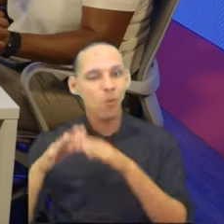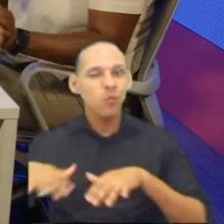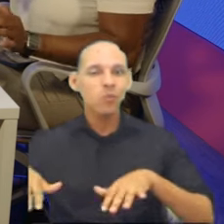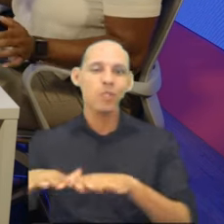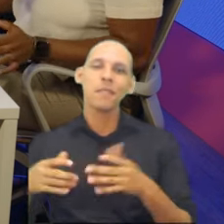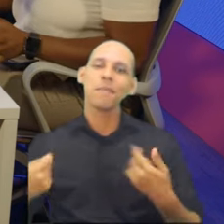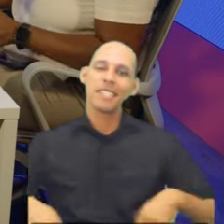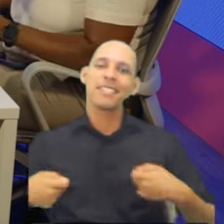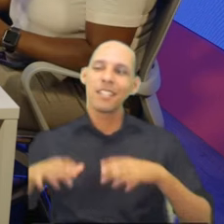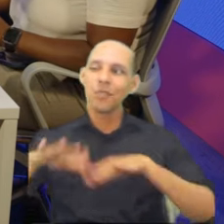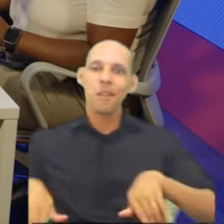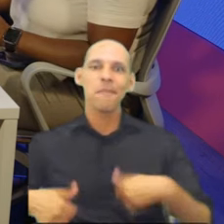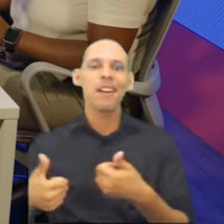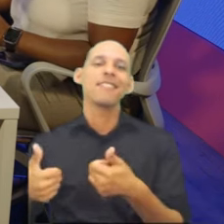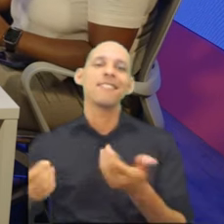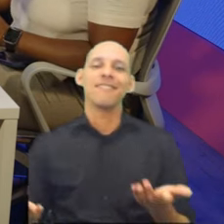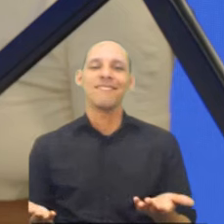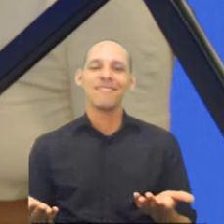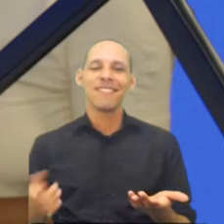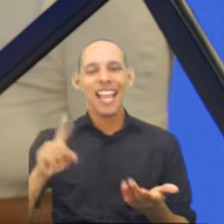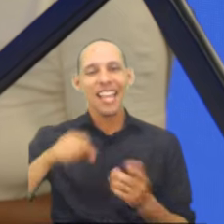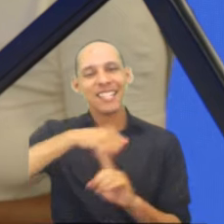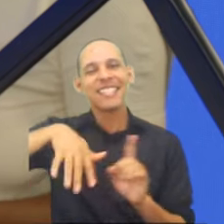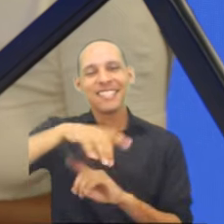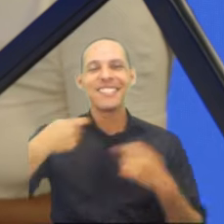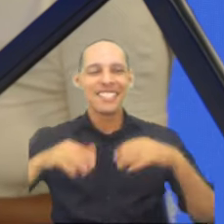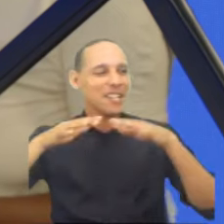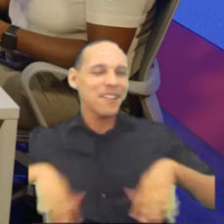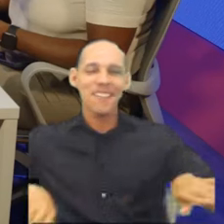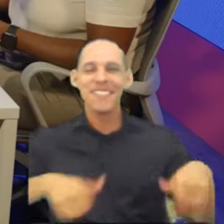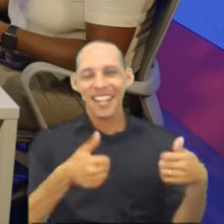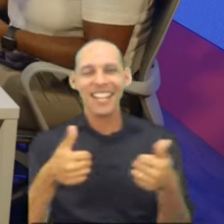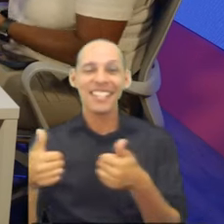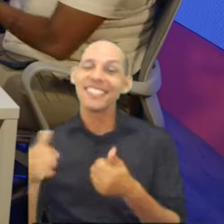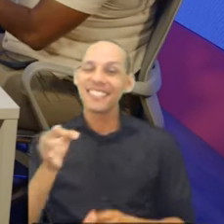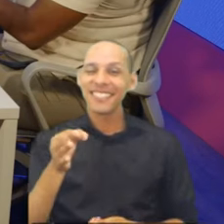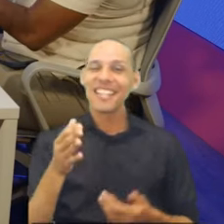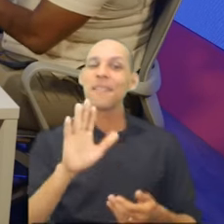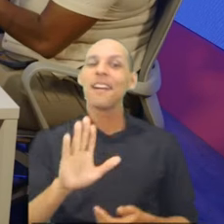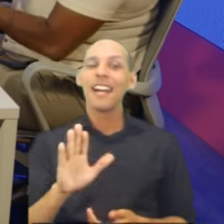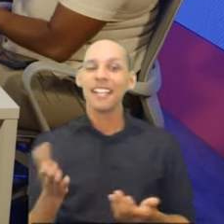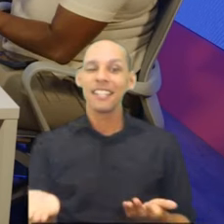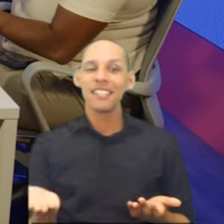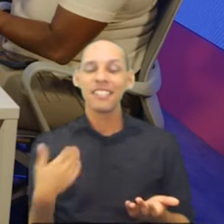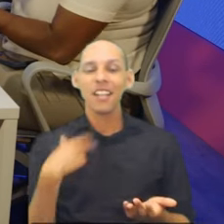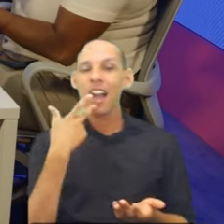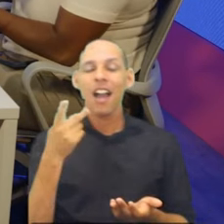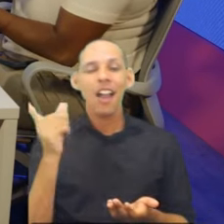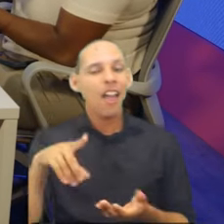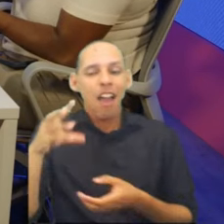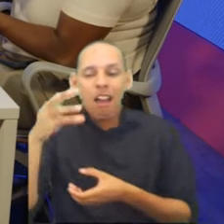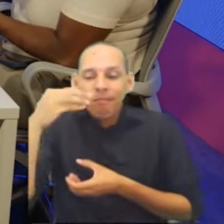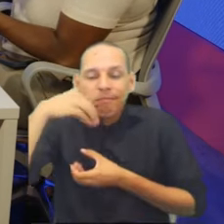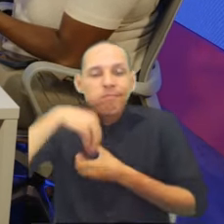família que você precisa que todos sejam bem né o princípio de sociedade precisa que todos estejam bem É mas no no E